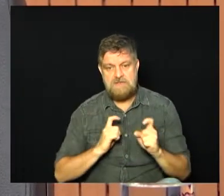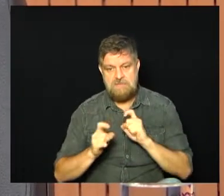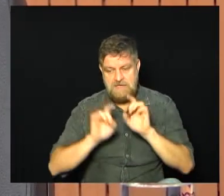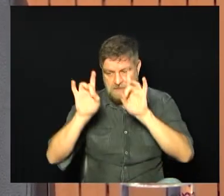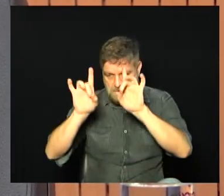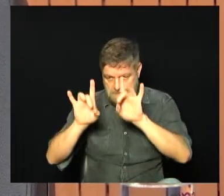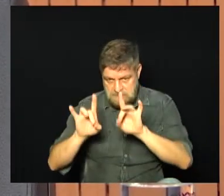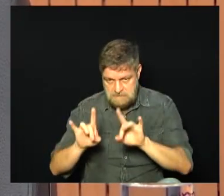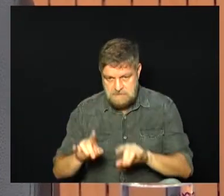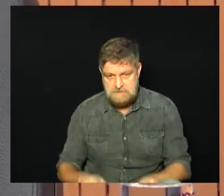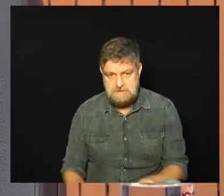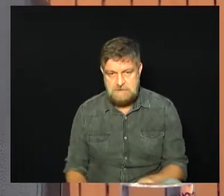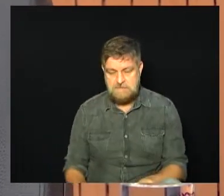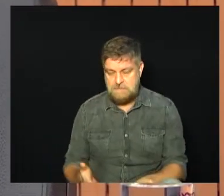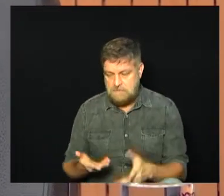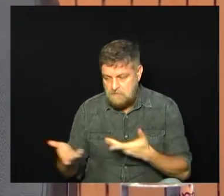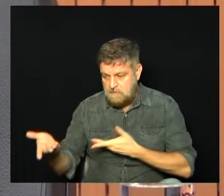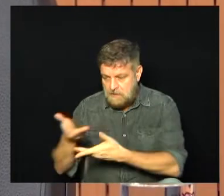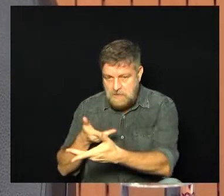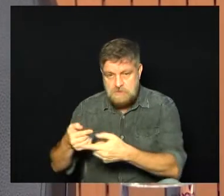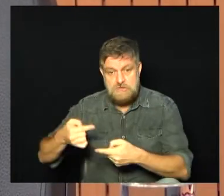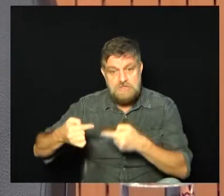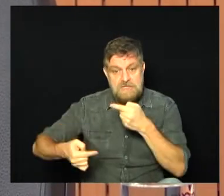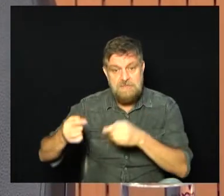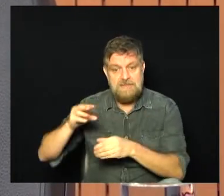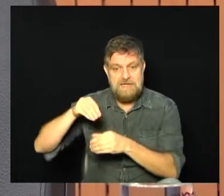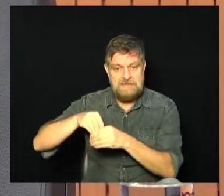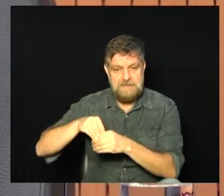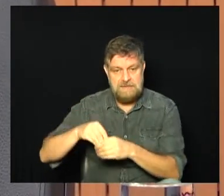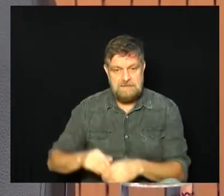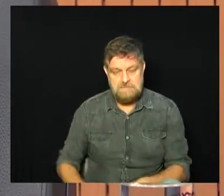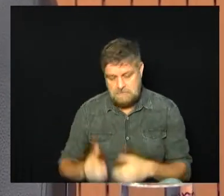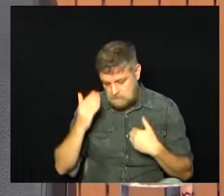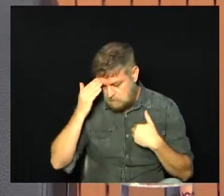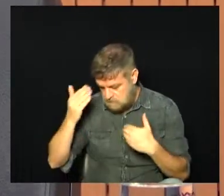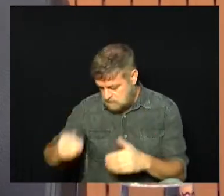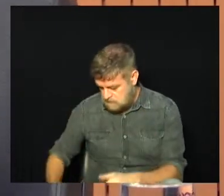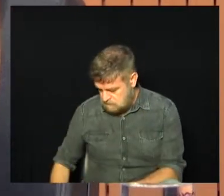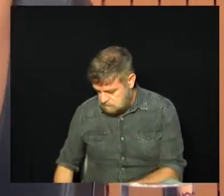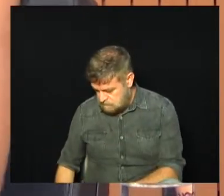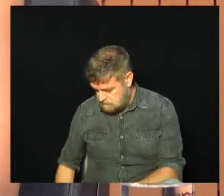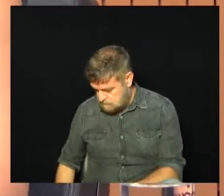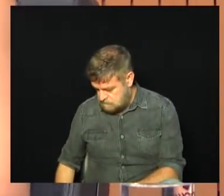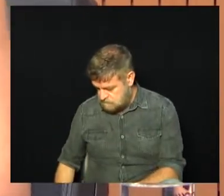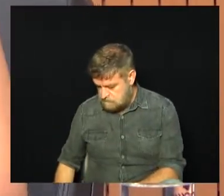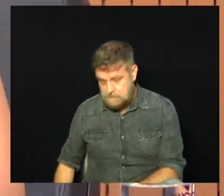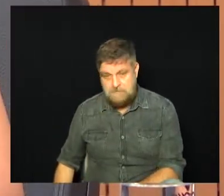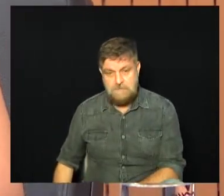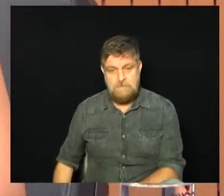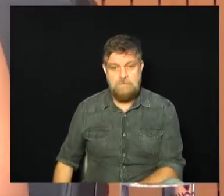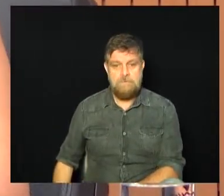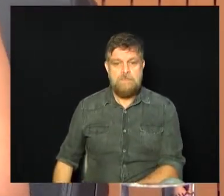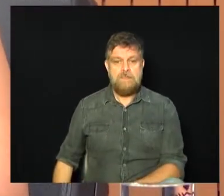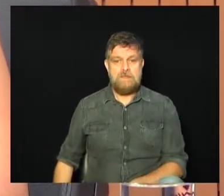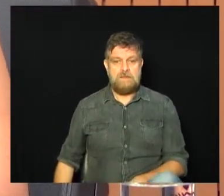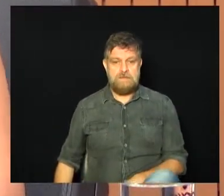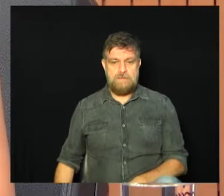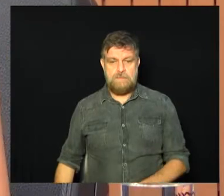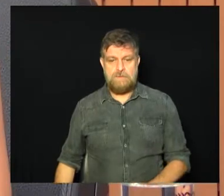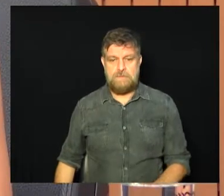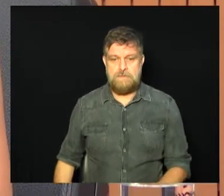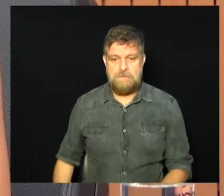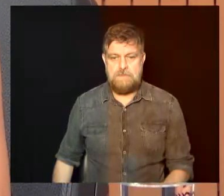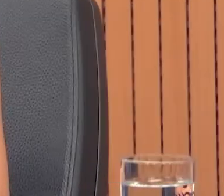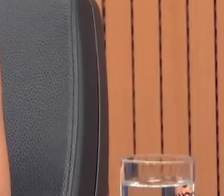extraordinária, né, Cá, para a gente poder debater isso internamente, tá? Muito obrigada. Obrigado, Carol. Passo para a Mariana agora. Ou Dirceu